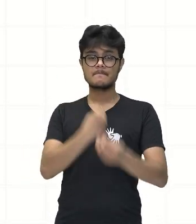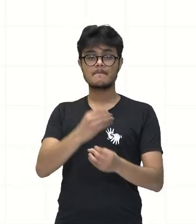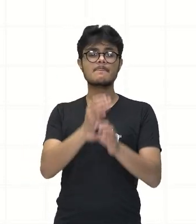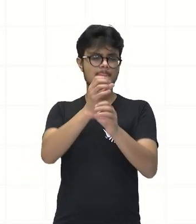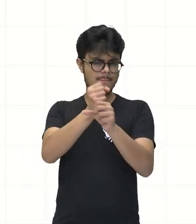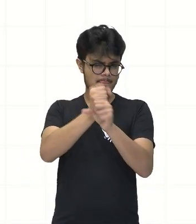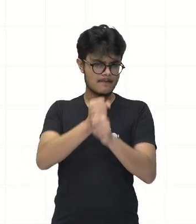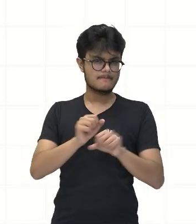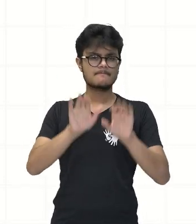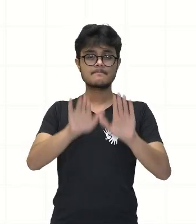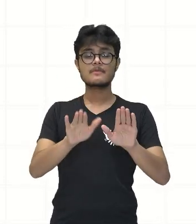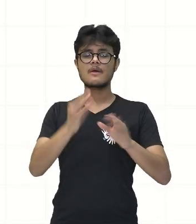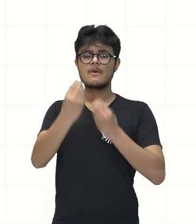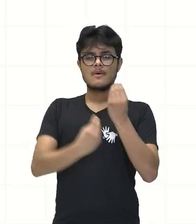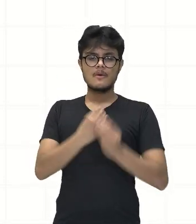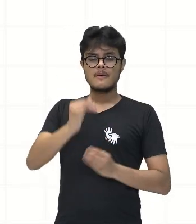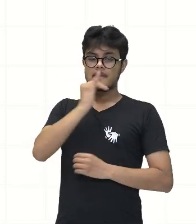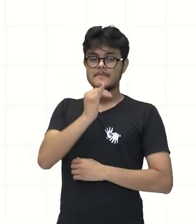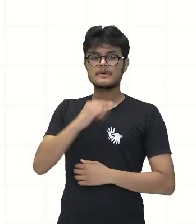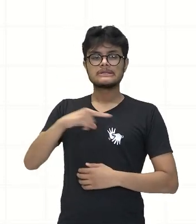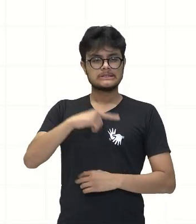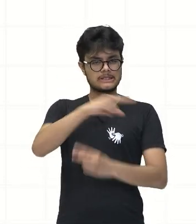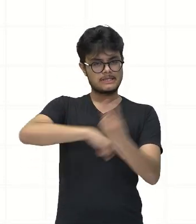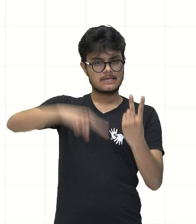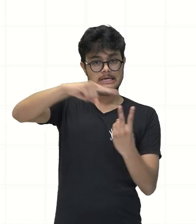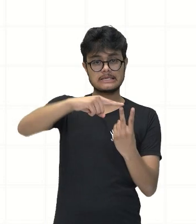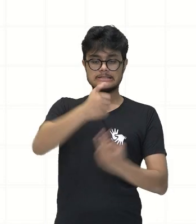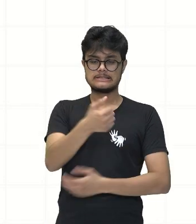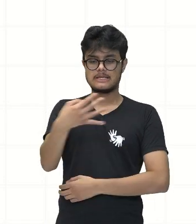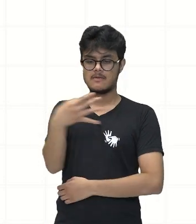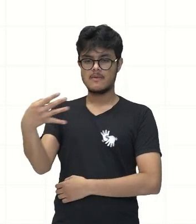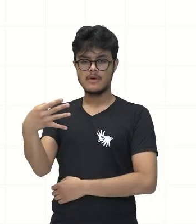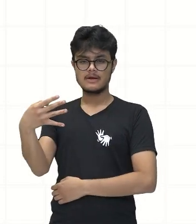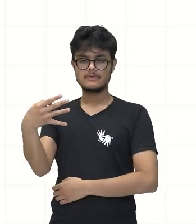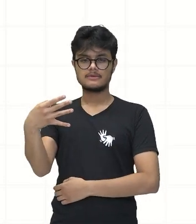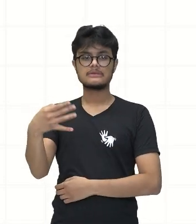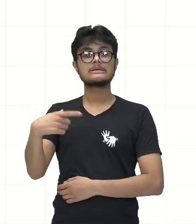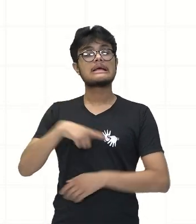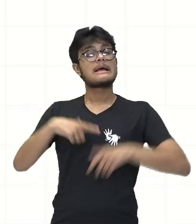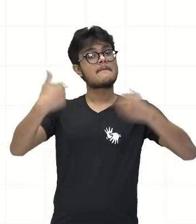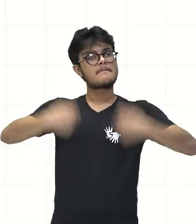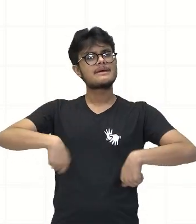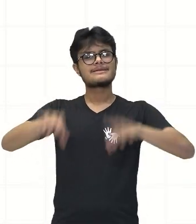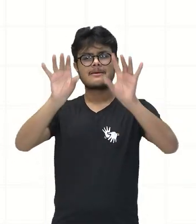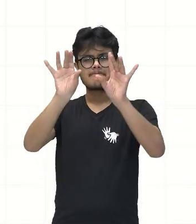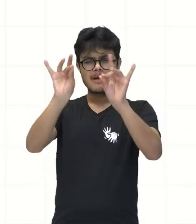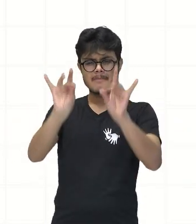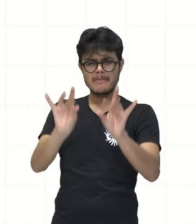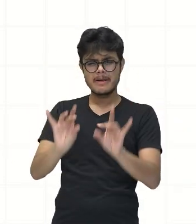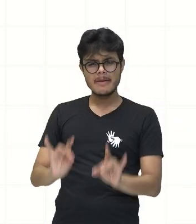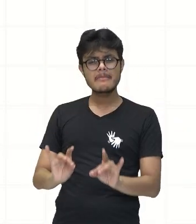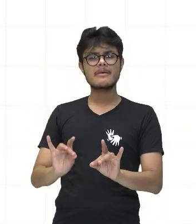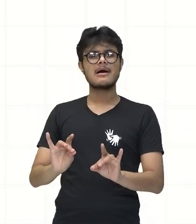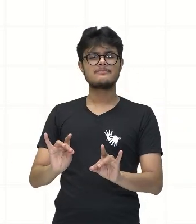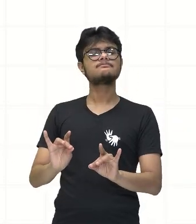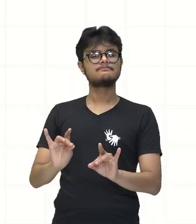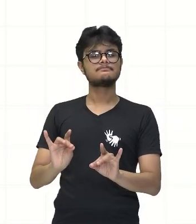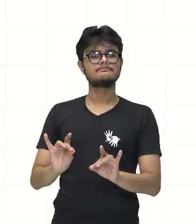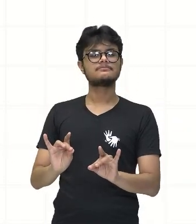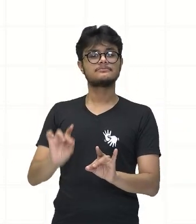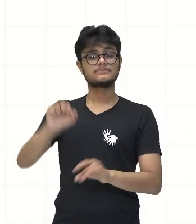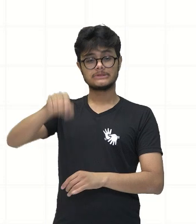proceder fazendo o seguinte. Eu vou pegar esse 144 e eu vou fatorar ele. Então, ó,